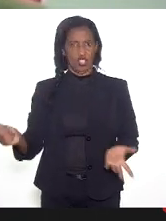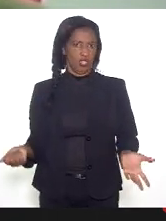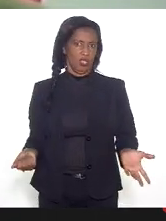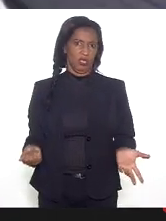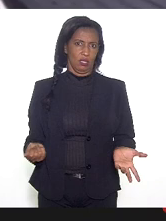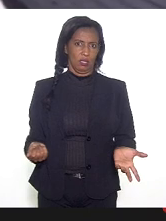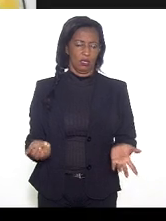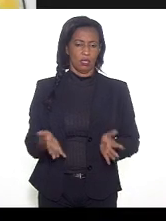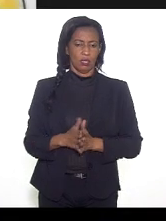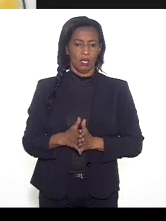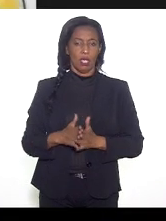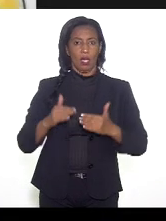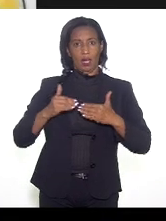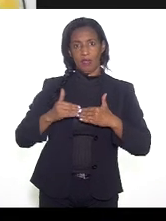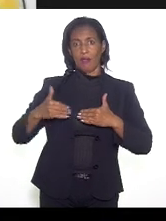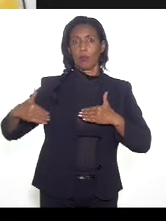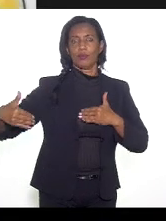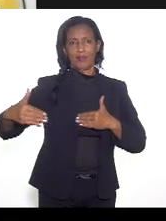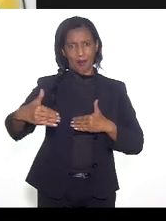sair